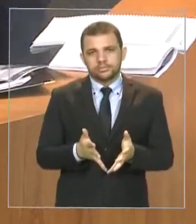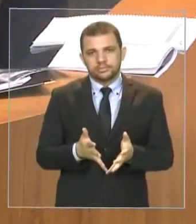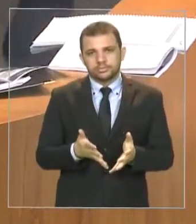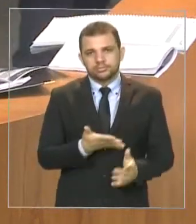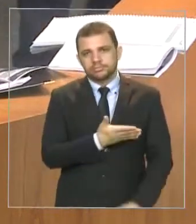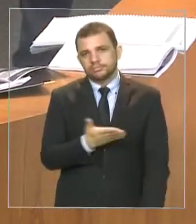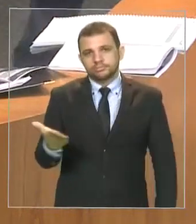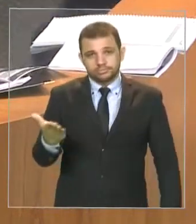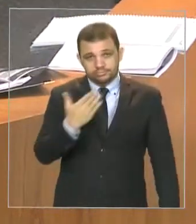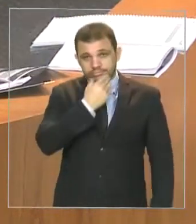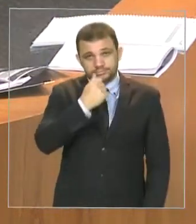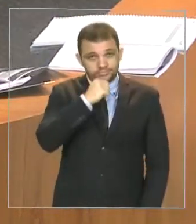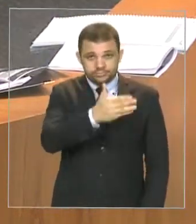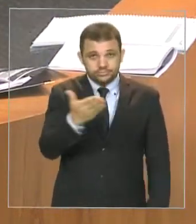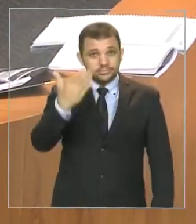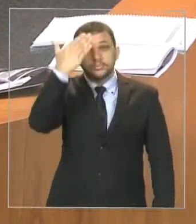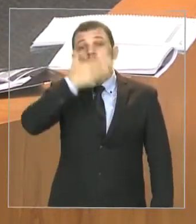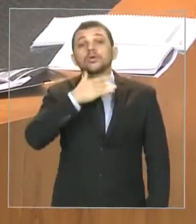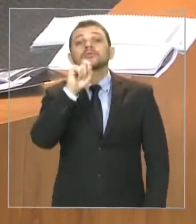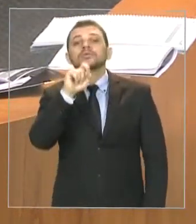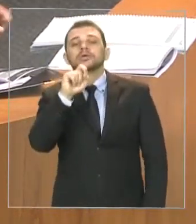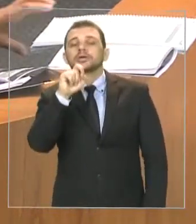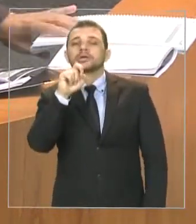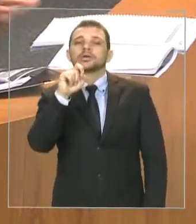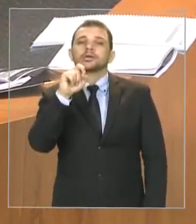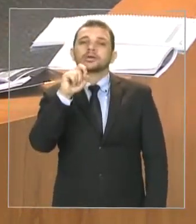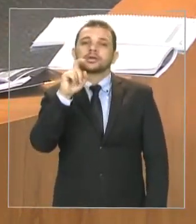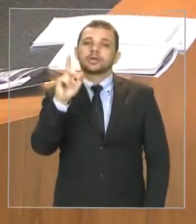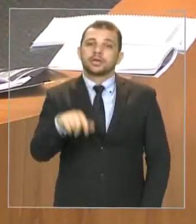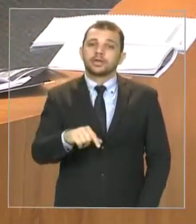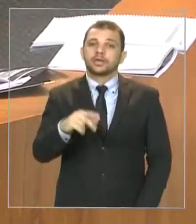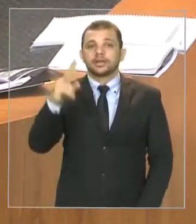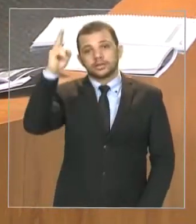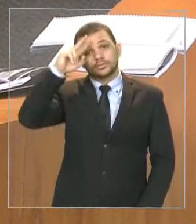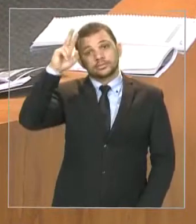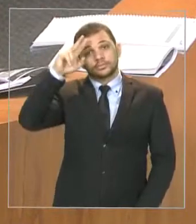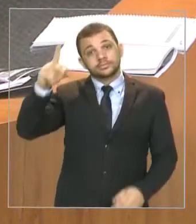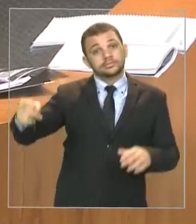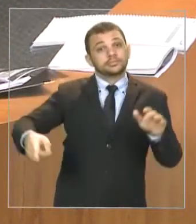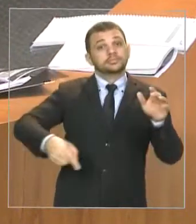exemplo, que é o 6º, que foi quando o governador Flávio Dino